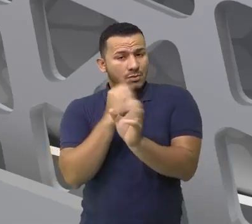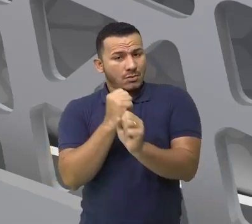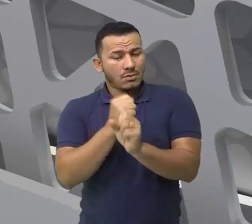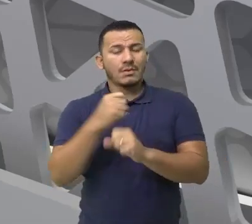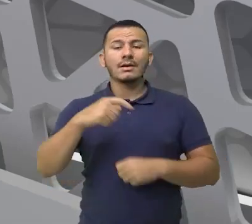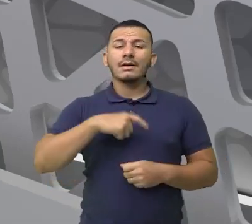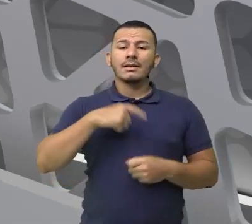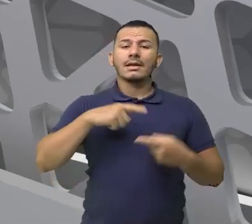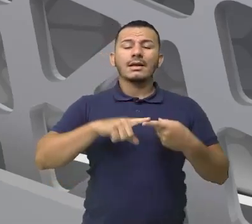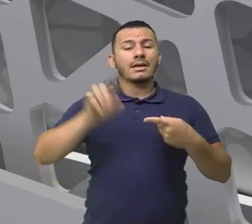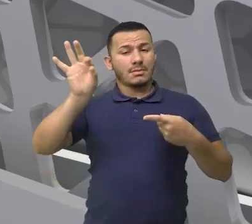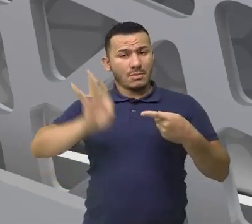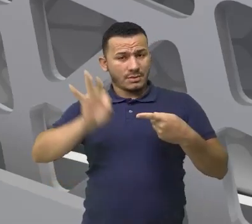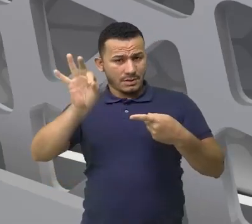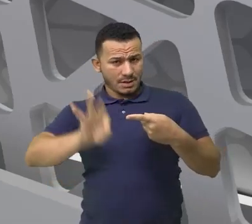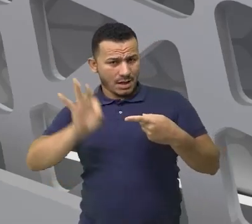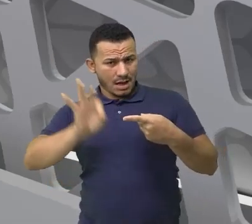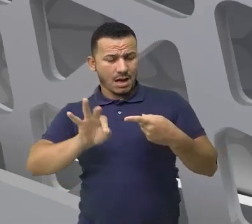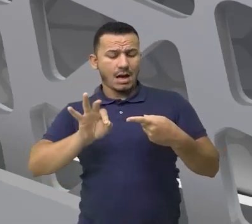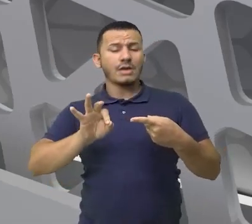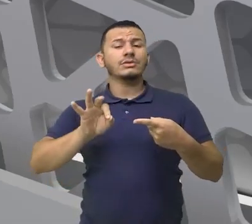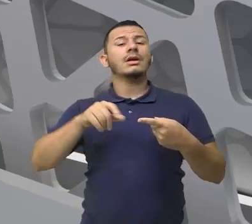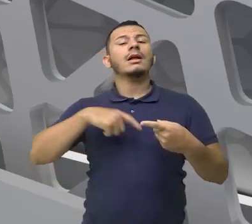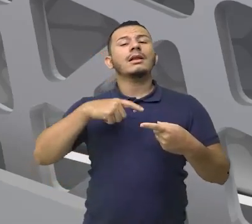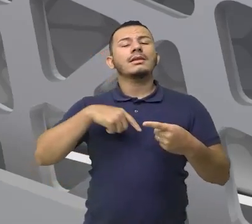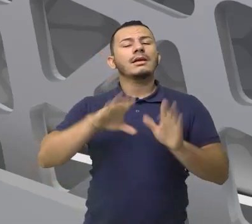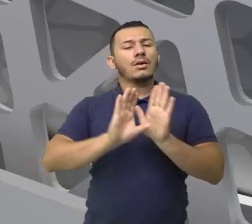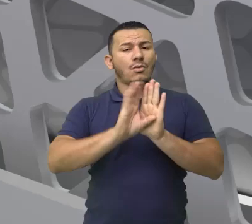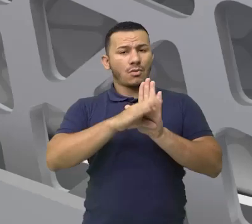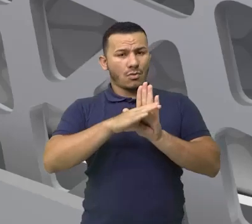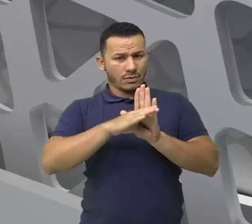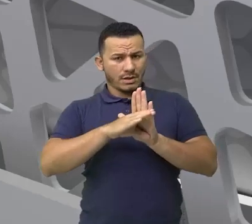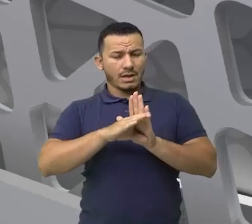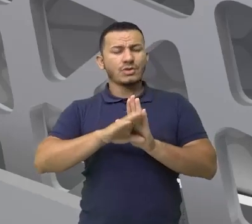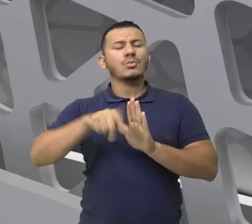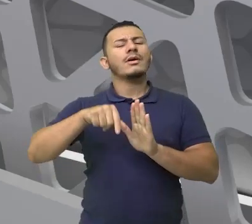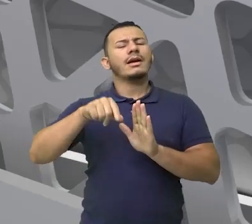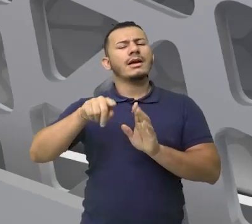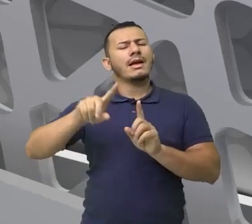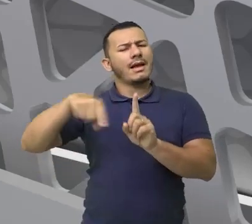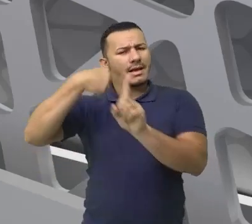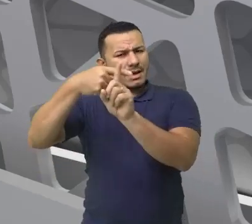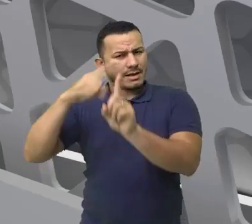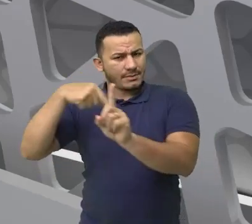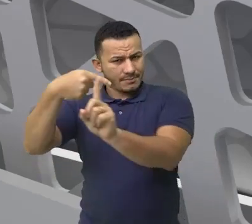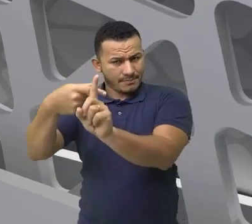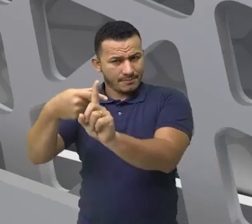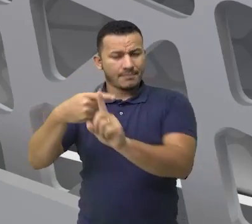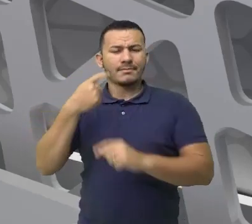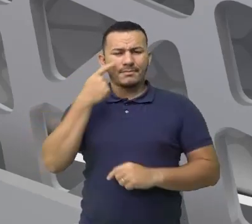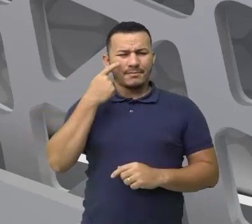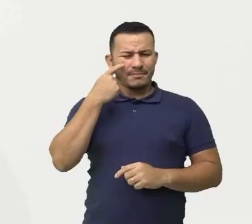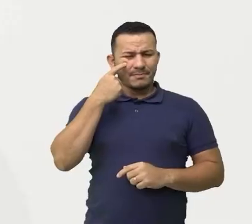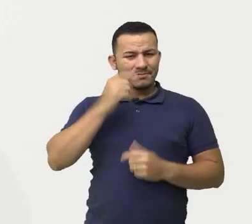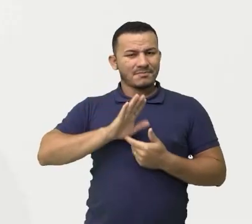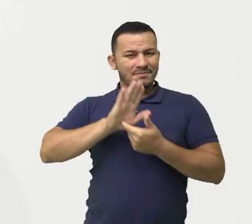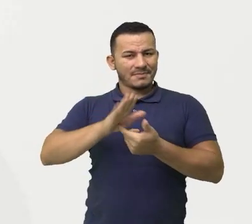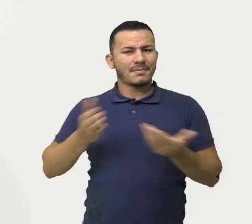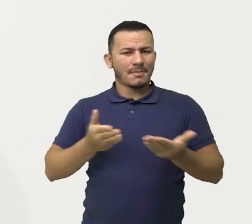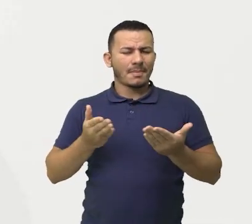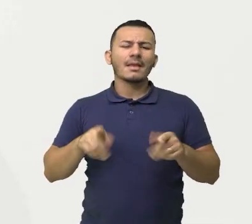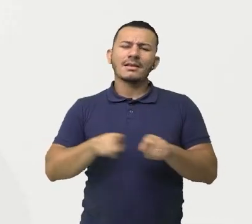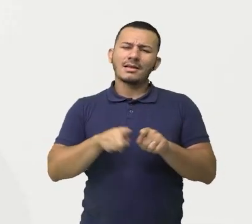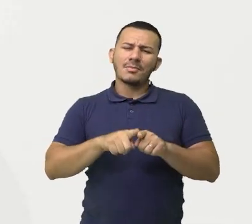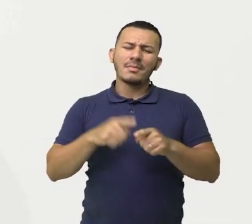Que envolve então porcentagem e vai envolver aí o conceito de acréscimo, tá bom? Acompanha só comigo que é